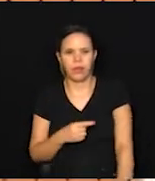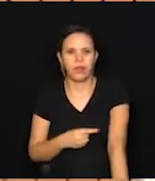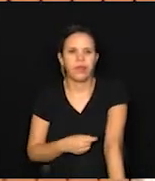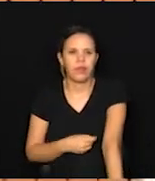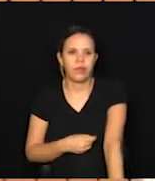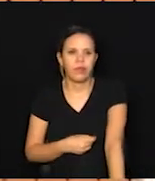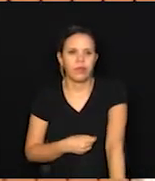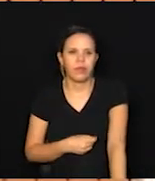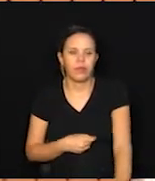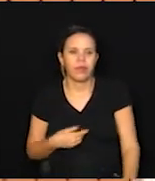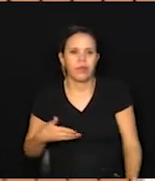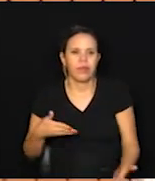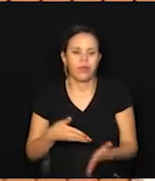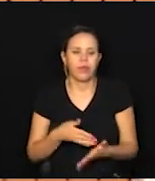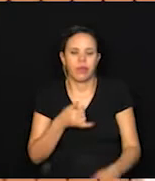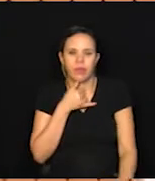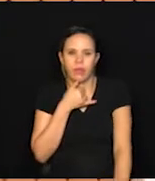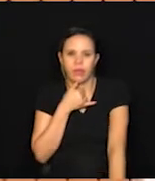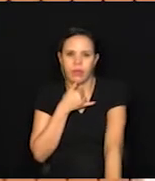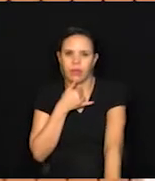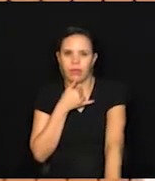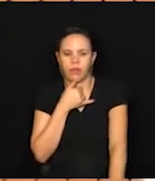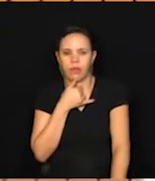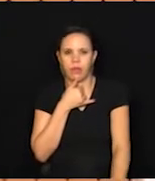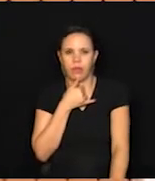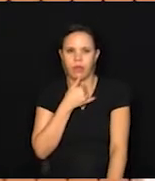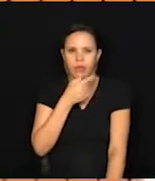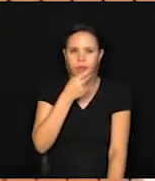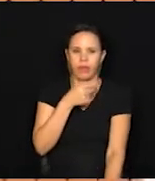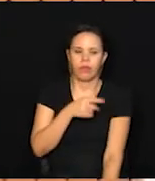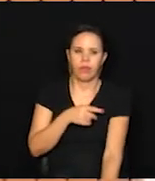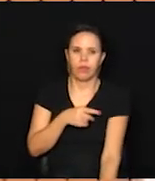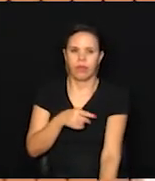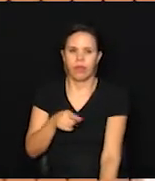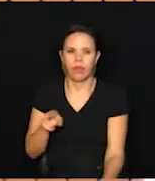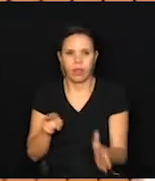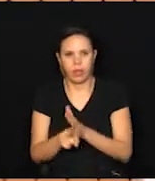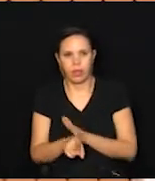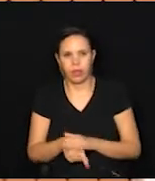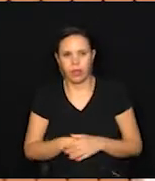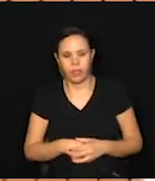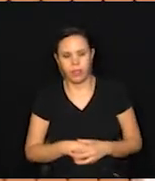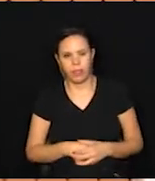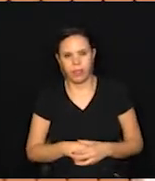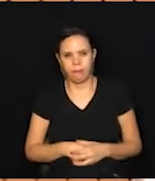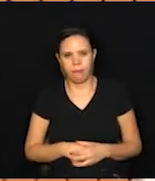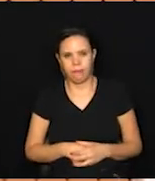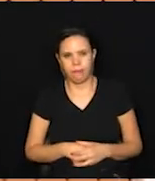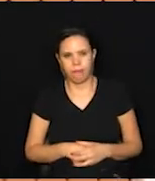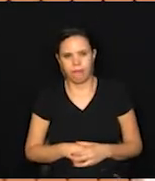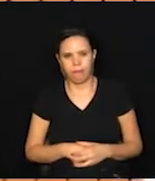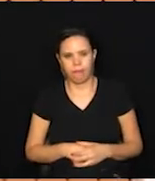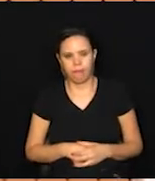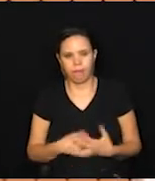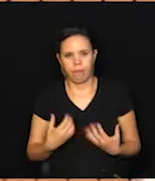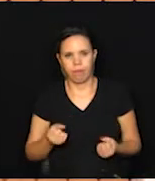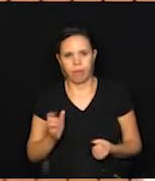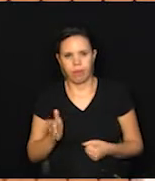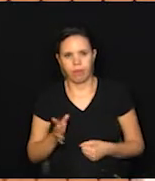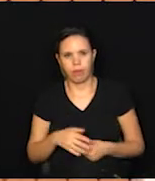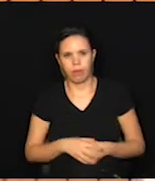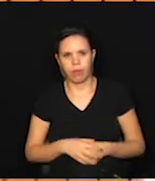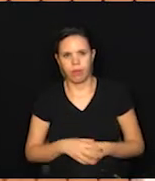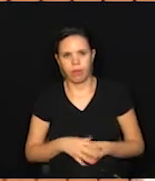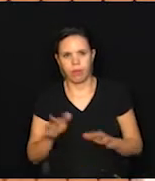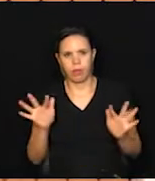quem fica por último, infelizmente, né, as perguntas acabam se exaurindo e a gente fica contemplado, né? Fico